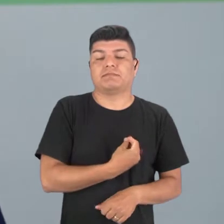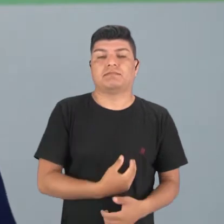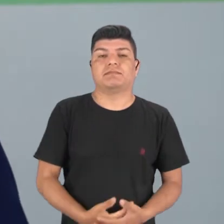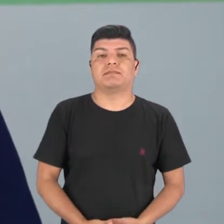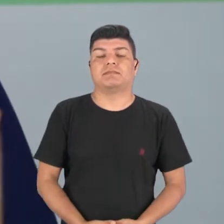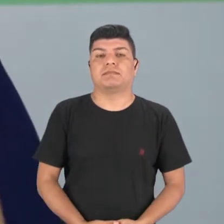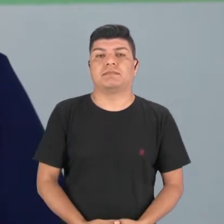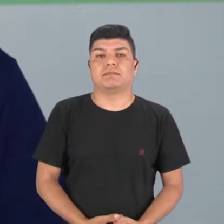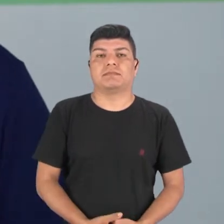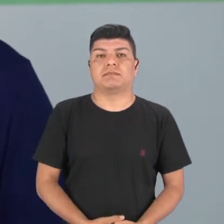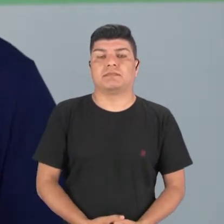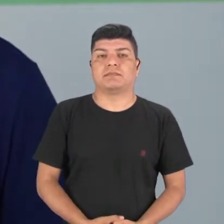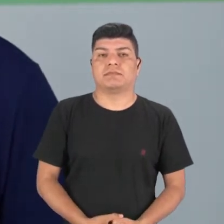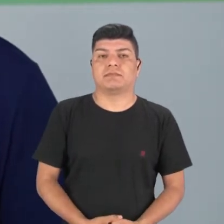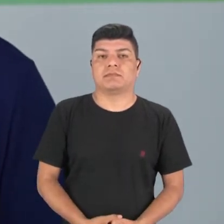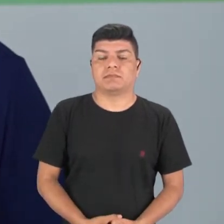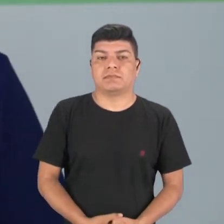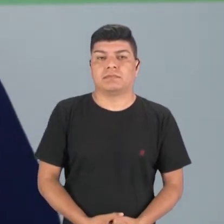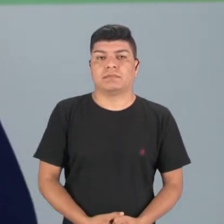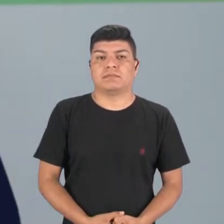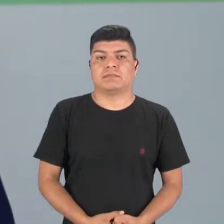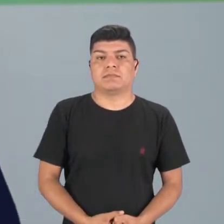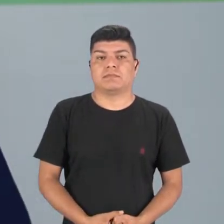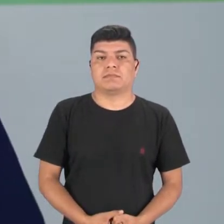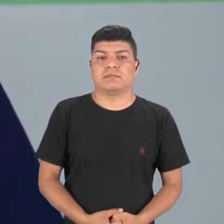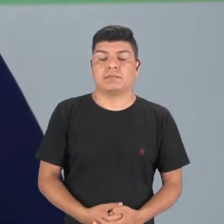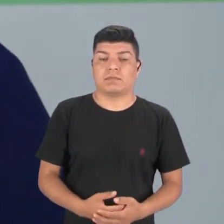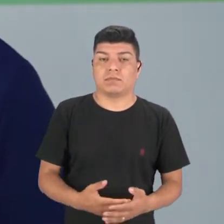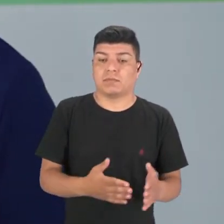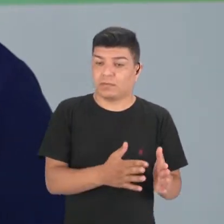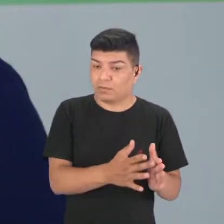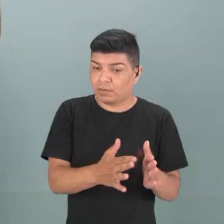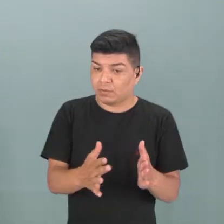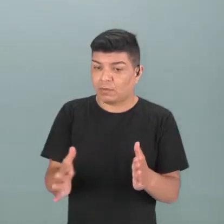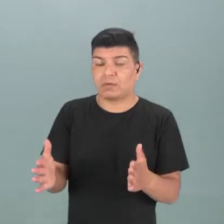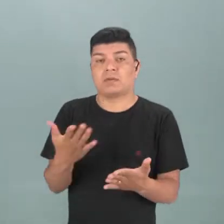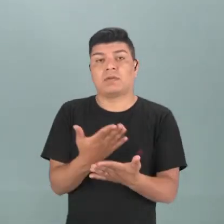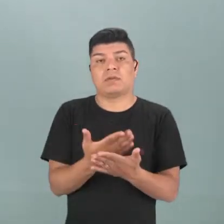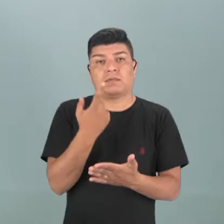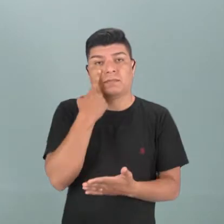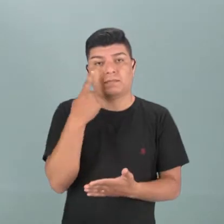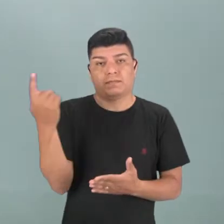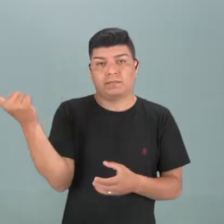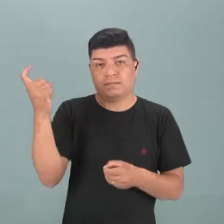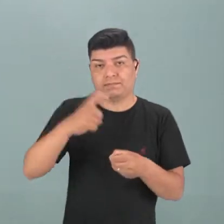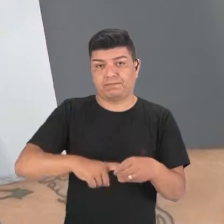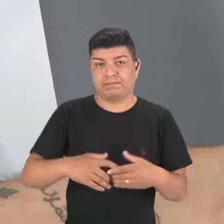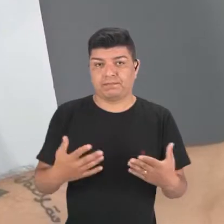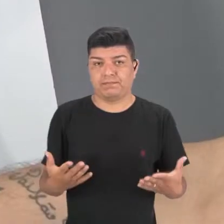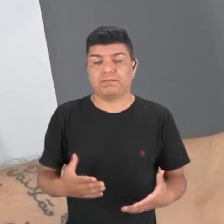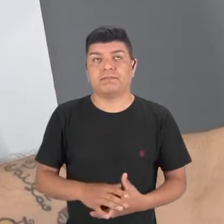vida. Ok? Nós vamos estudar isso no decorrer da nossa aula, ok? Vamos voltar aqui, ó.